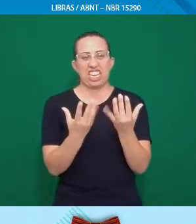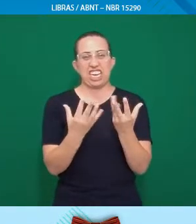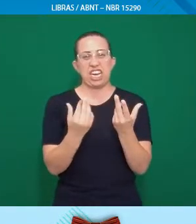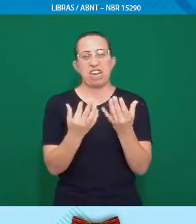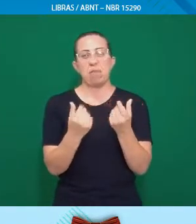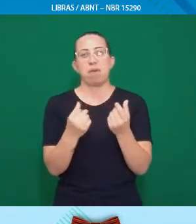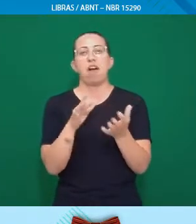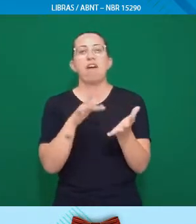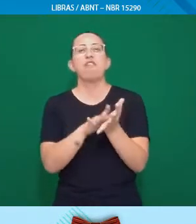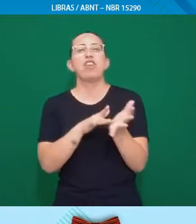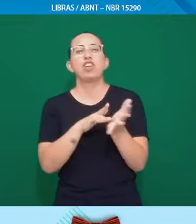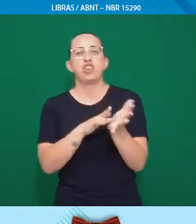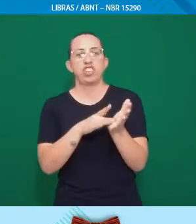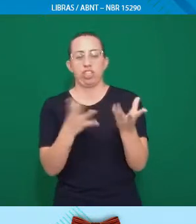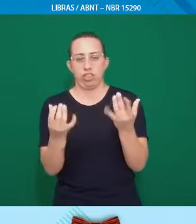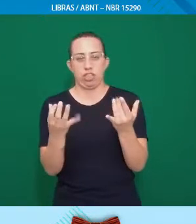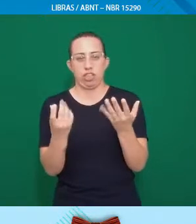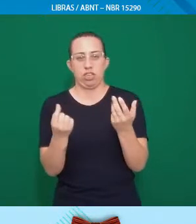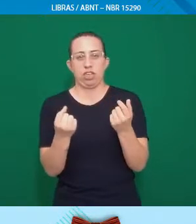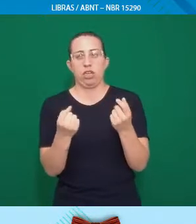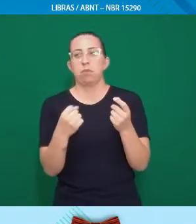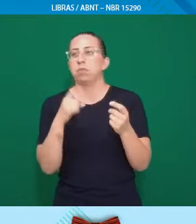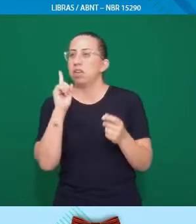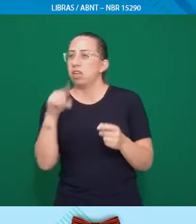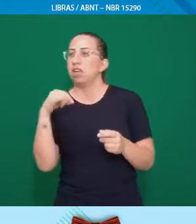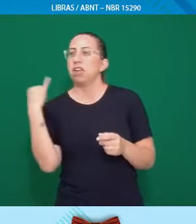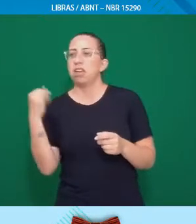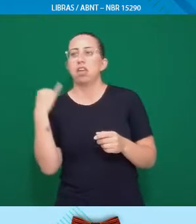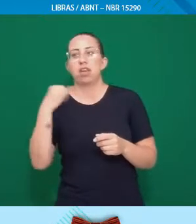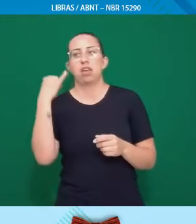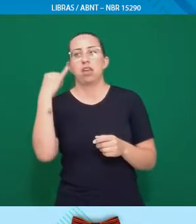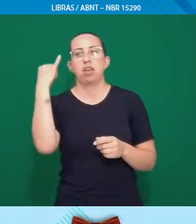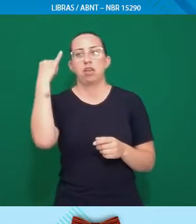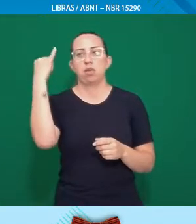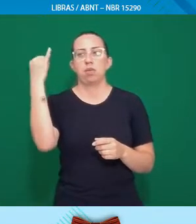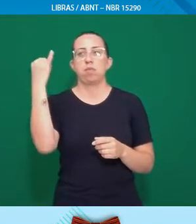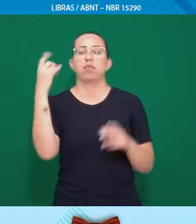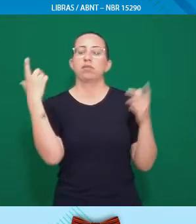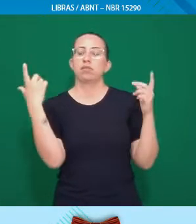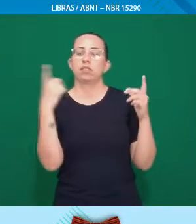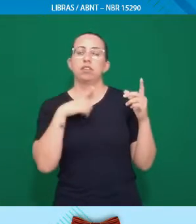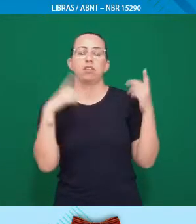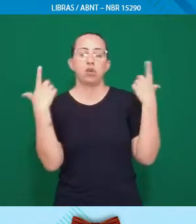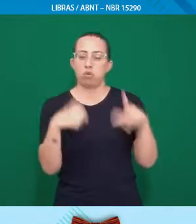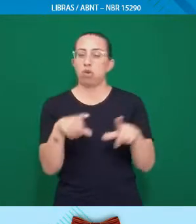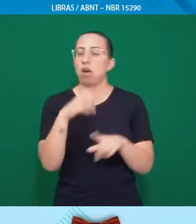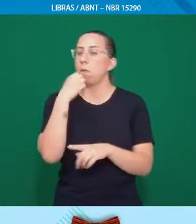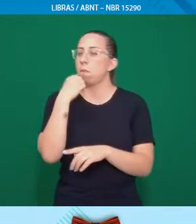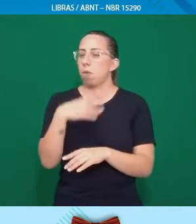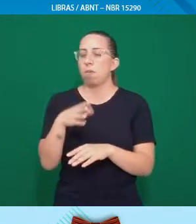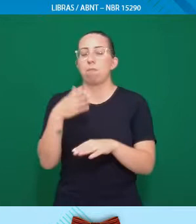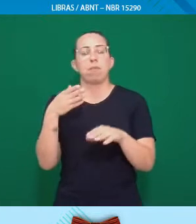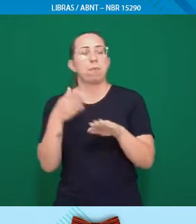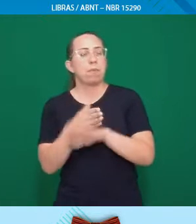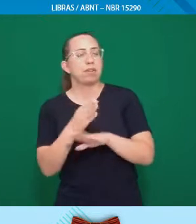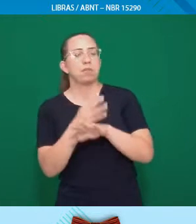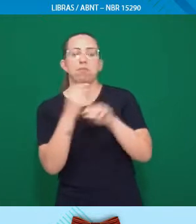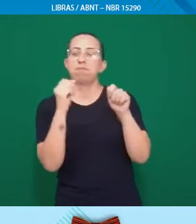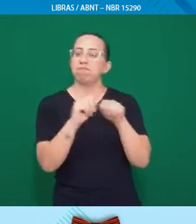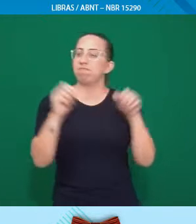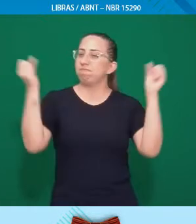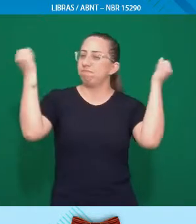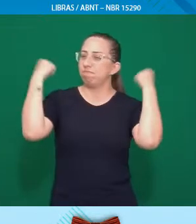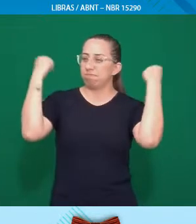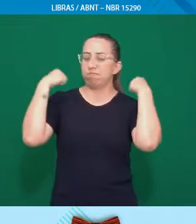de acordo com o cedo e os do Hospital Albert Einstein em São Paulo a prática do futebol